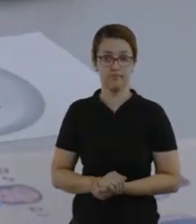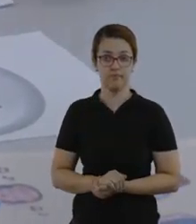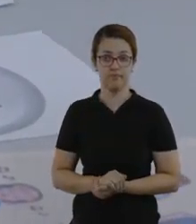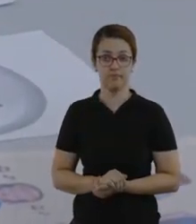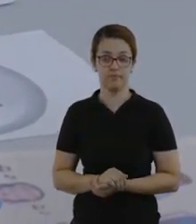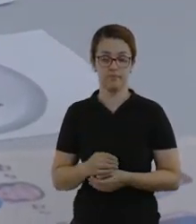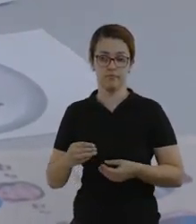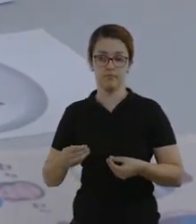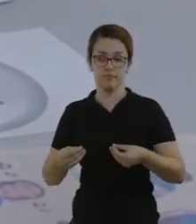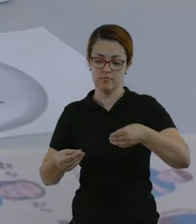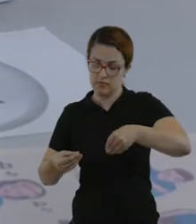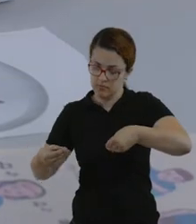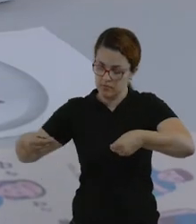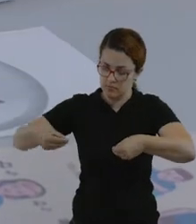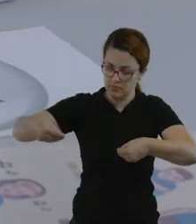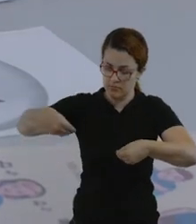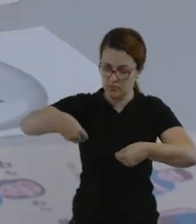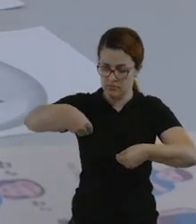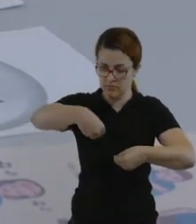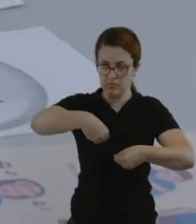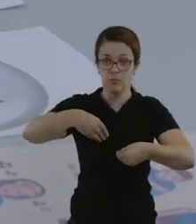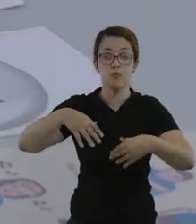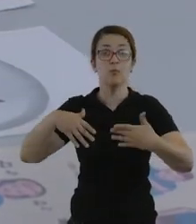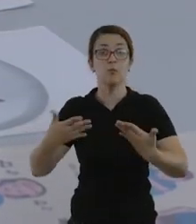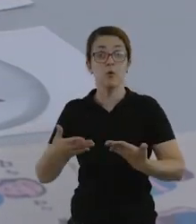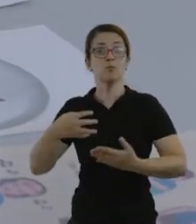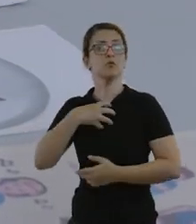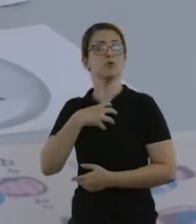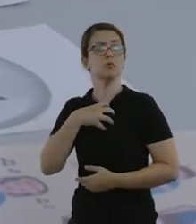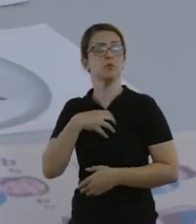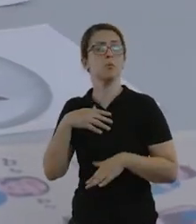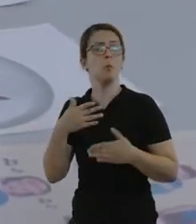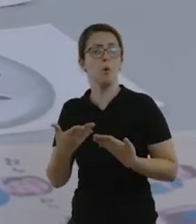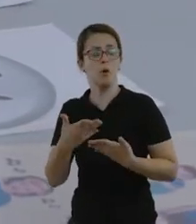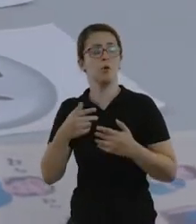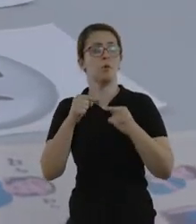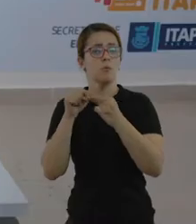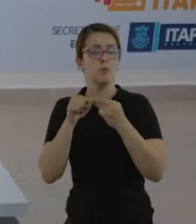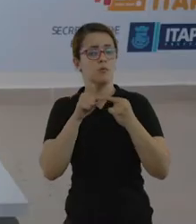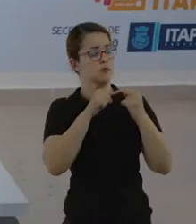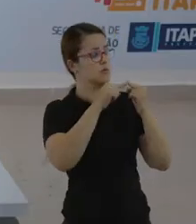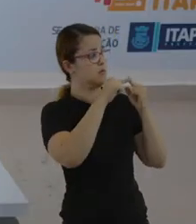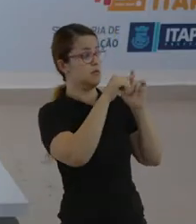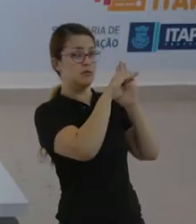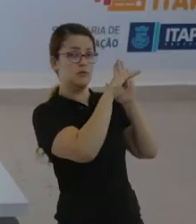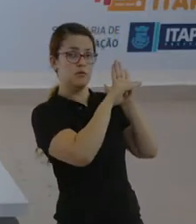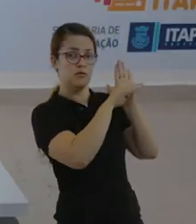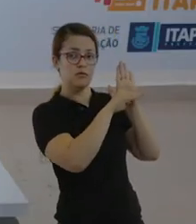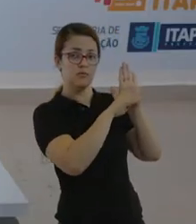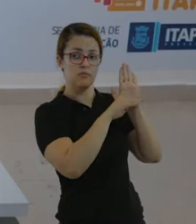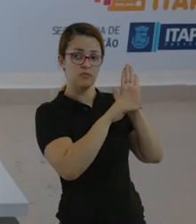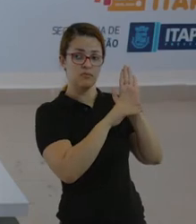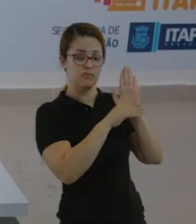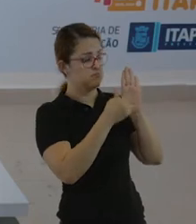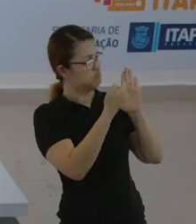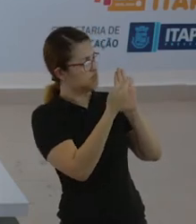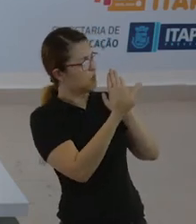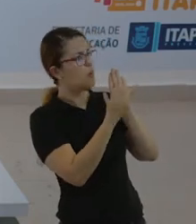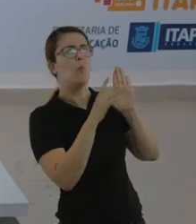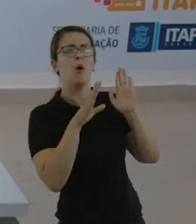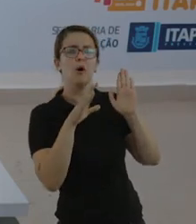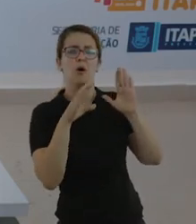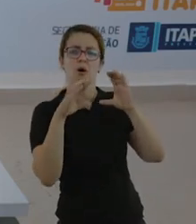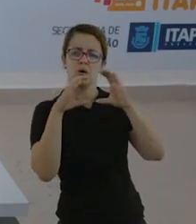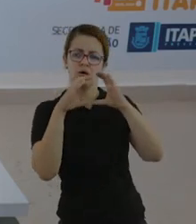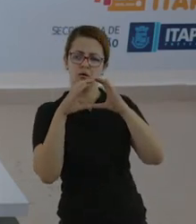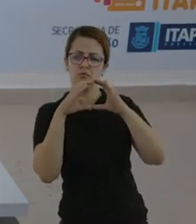sentimento, ou melhor, o meu puzzle, meu quebra-cabeça, eu tenho que descobrir que sentimento é esse.